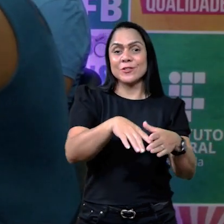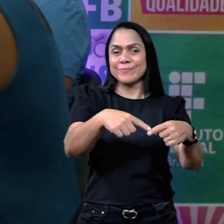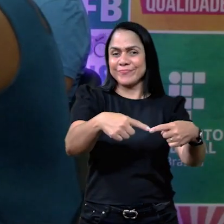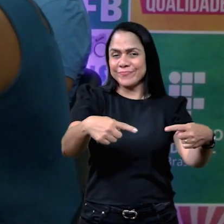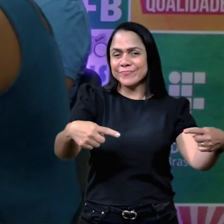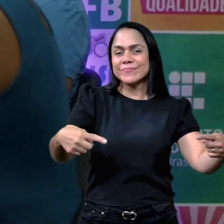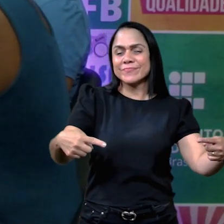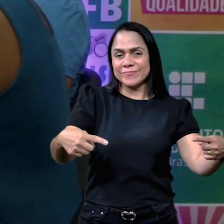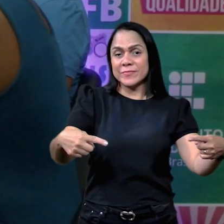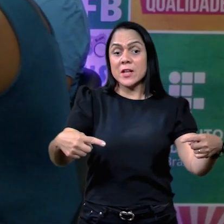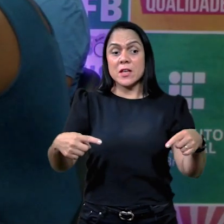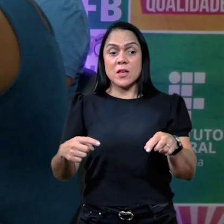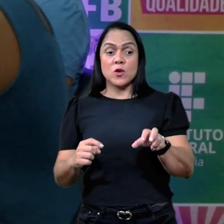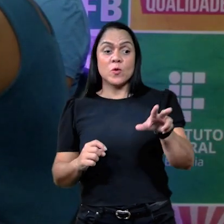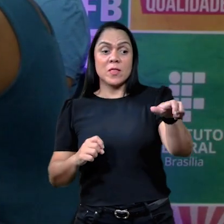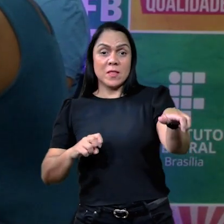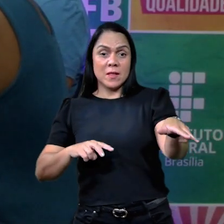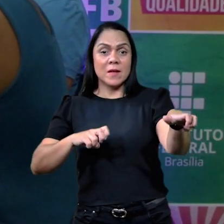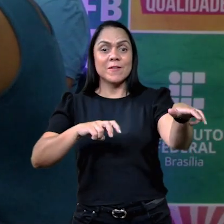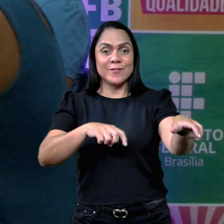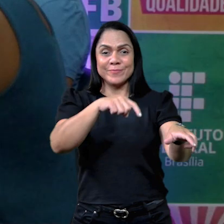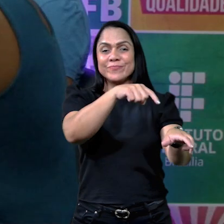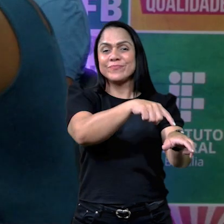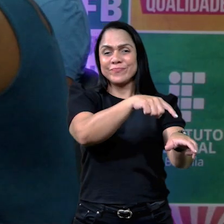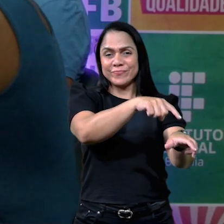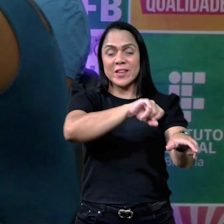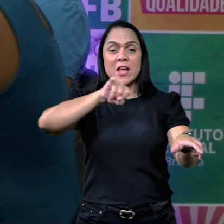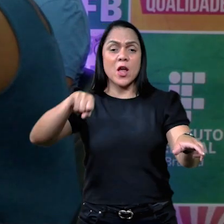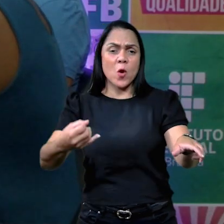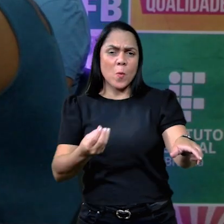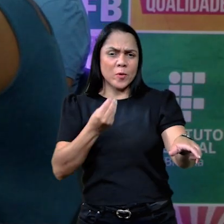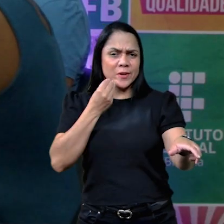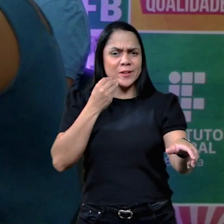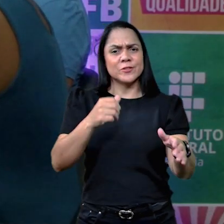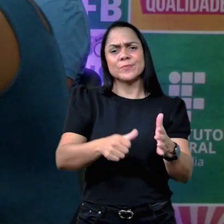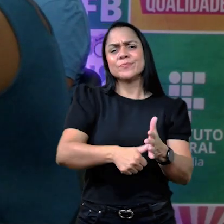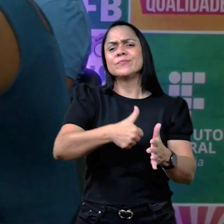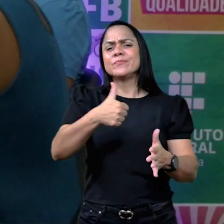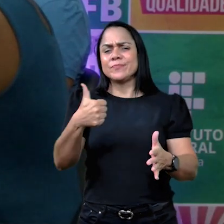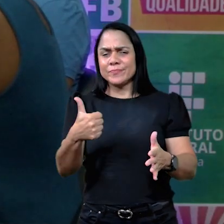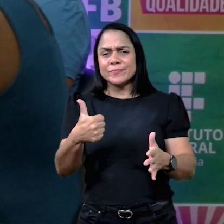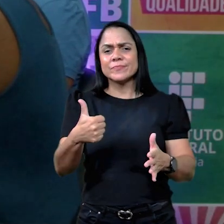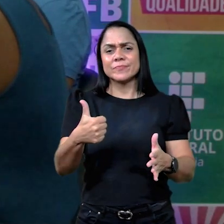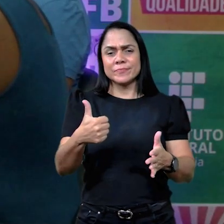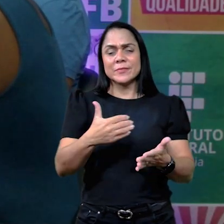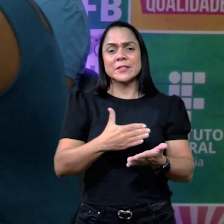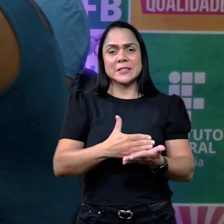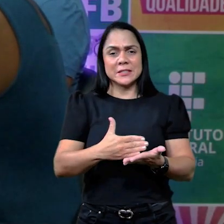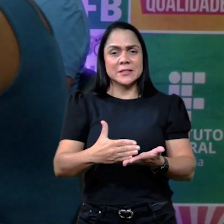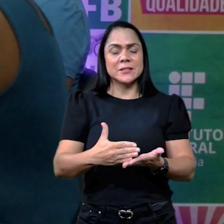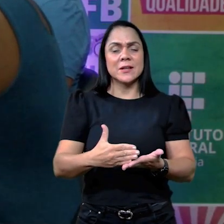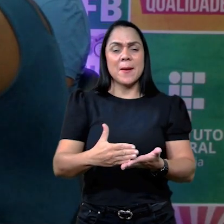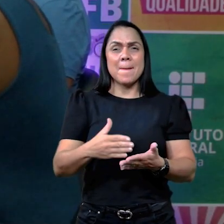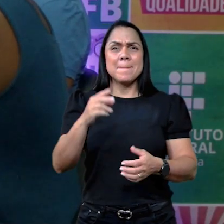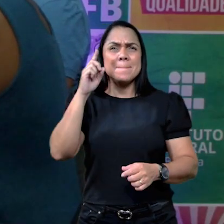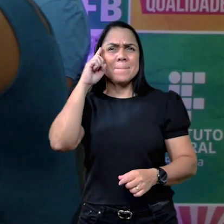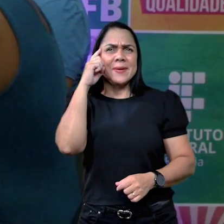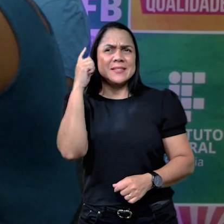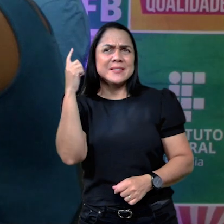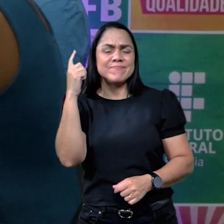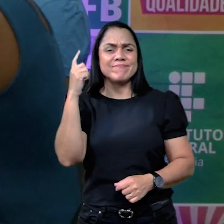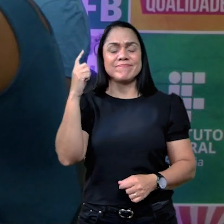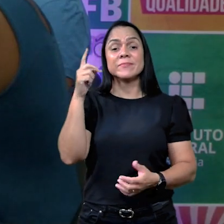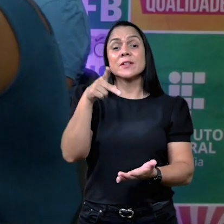de chegada, enquanto os que dispararam na frente têm a oportunidade de chegar em primeiro lugar. Agora, pense isso